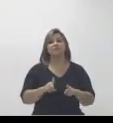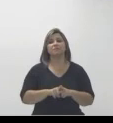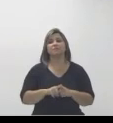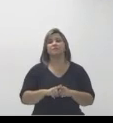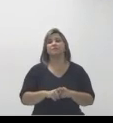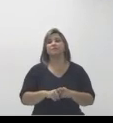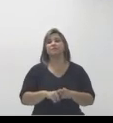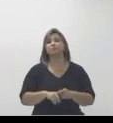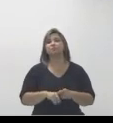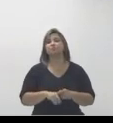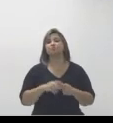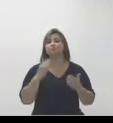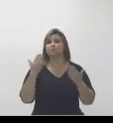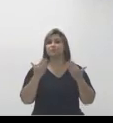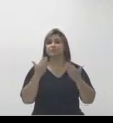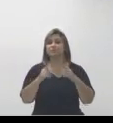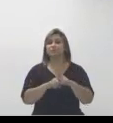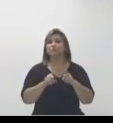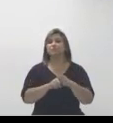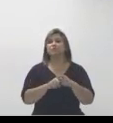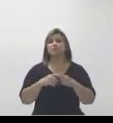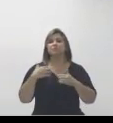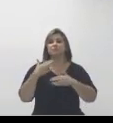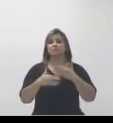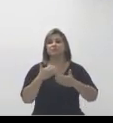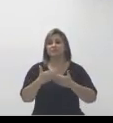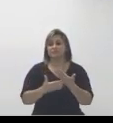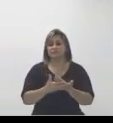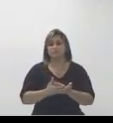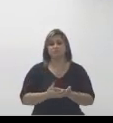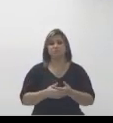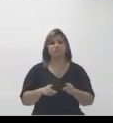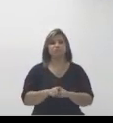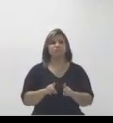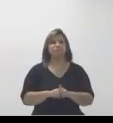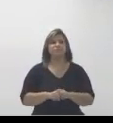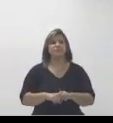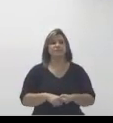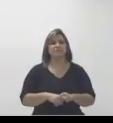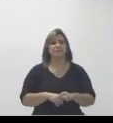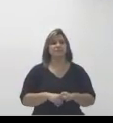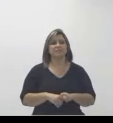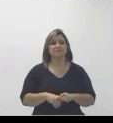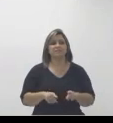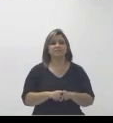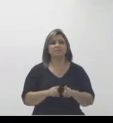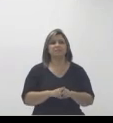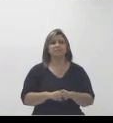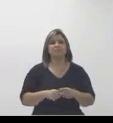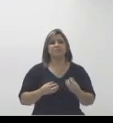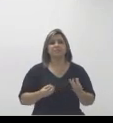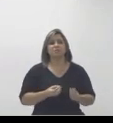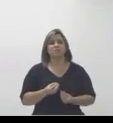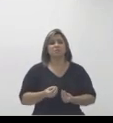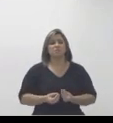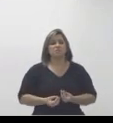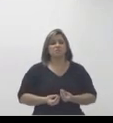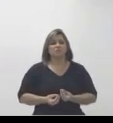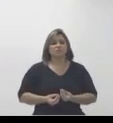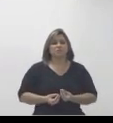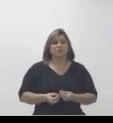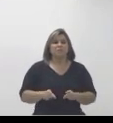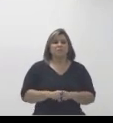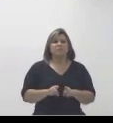a essa postura e esse processo aí vem uma questão muito séria que é a gente poder é